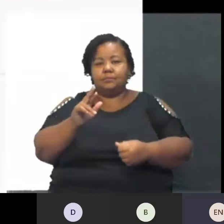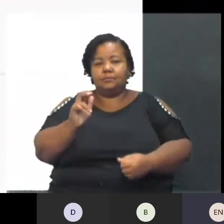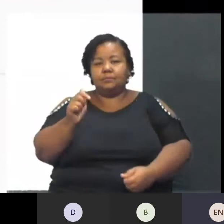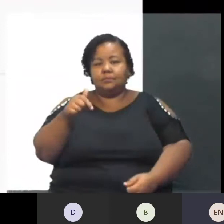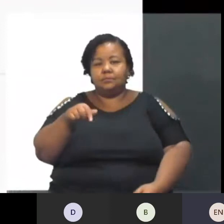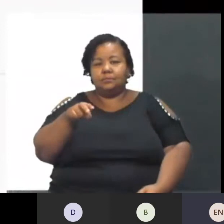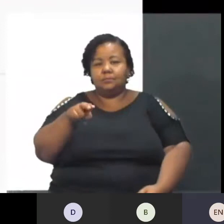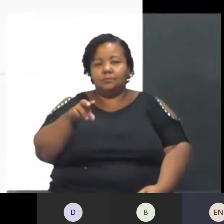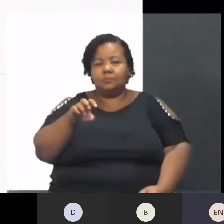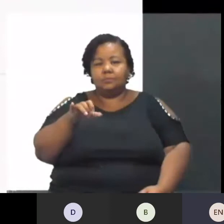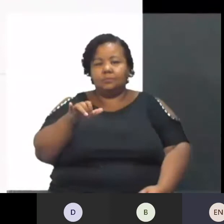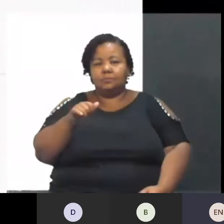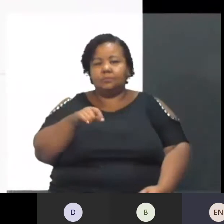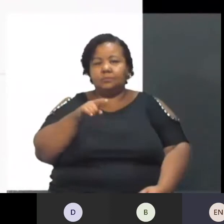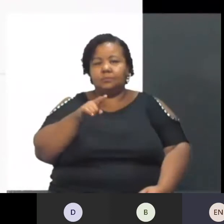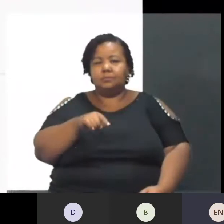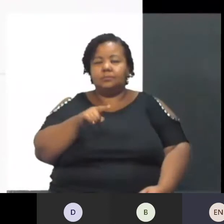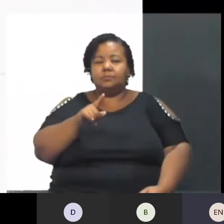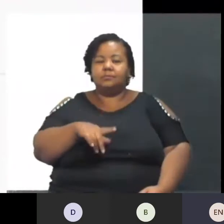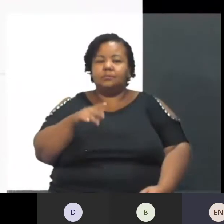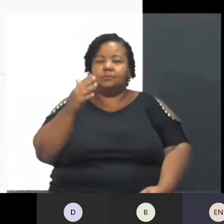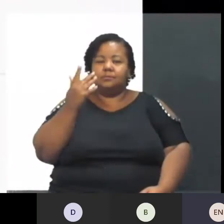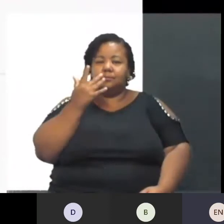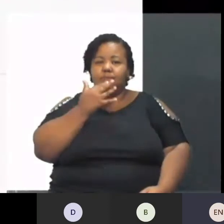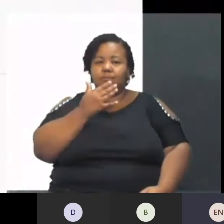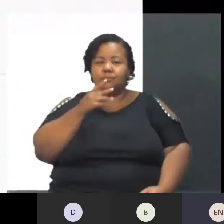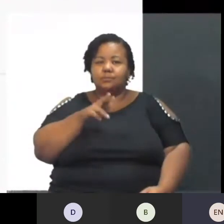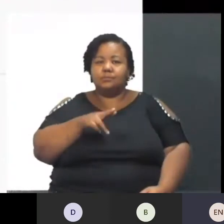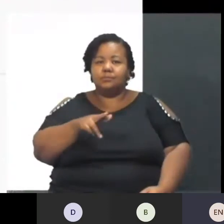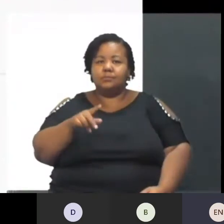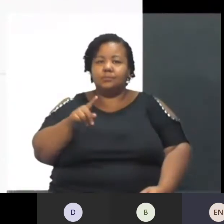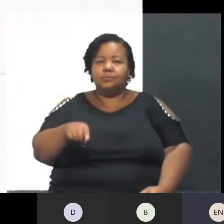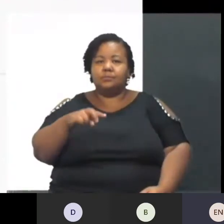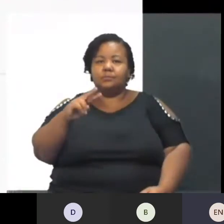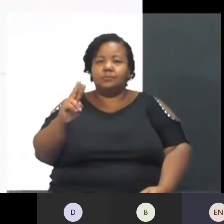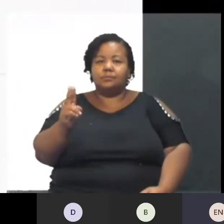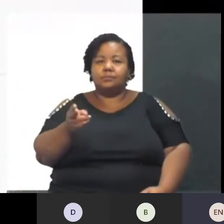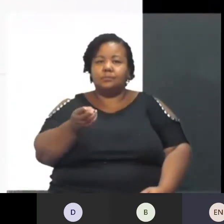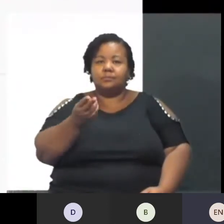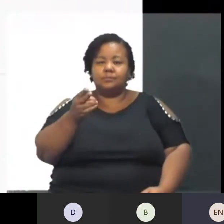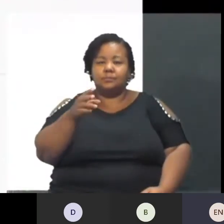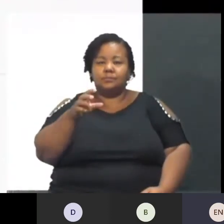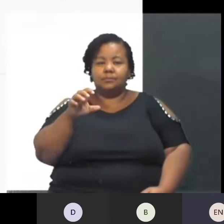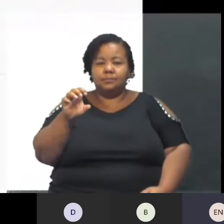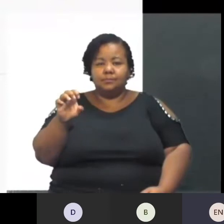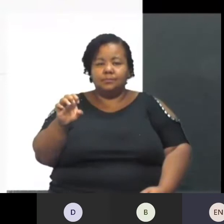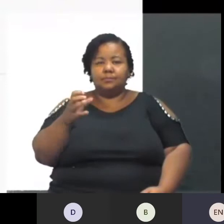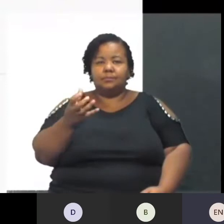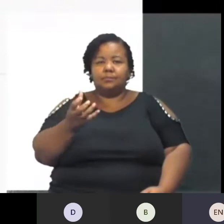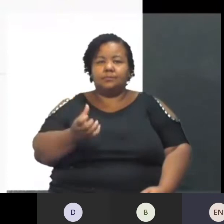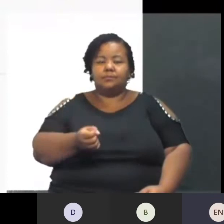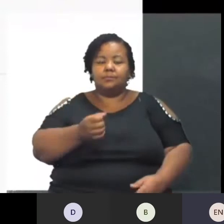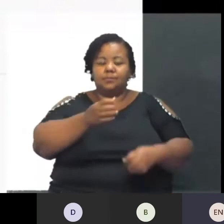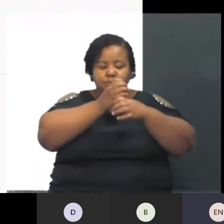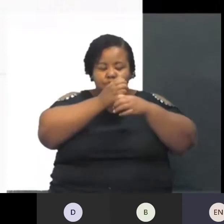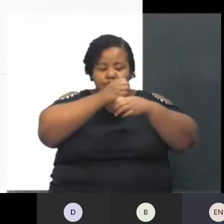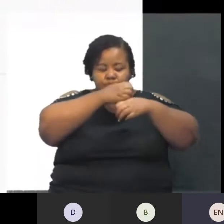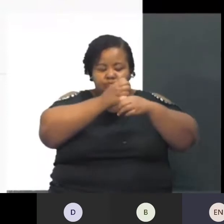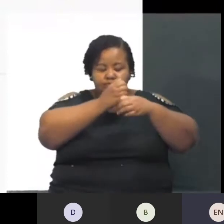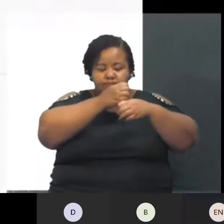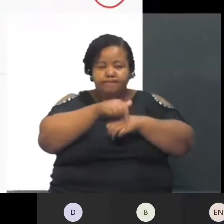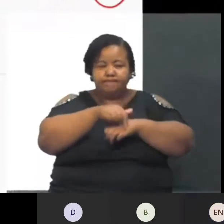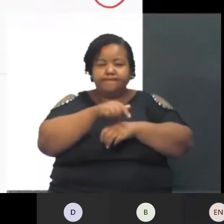Esse corte, ele foi corado com um corante chamado hematoxilina eosina e vai, então, utilizar o microscópio